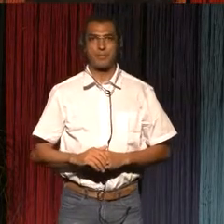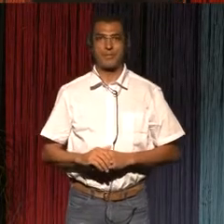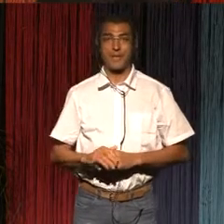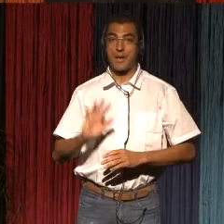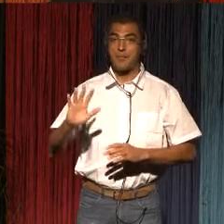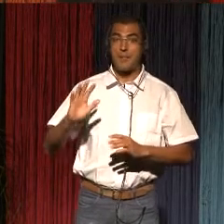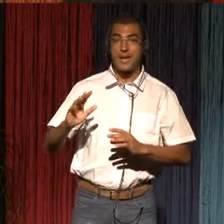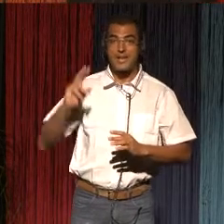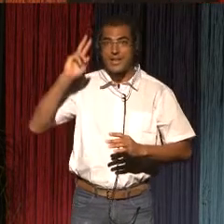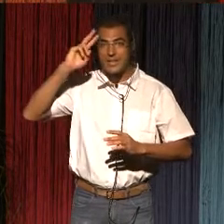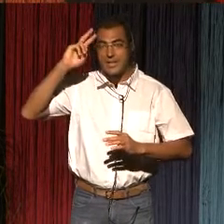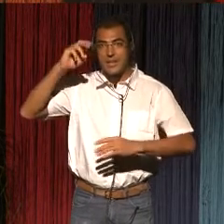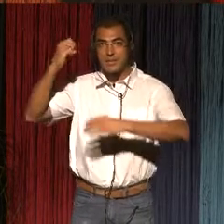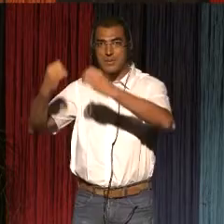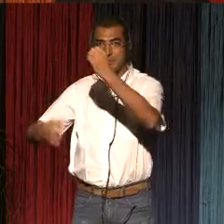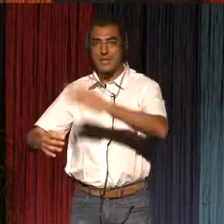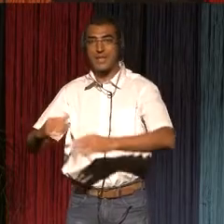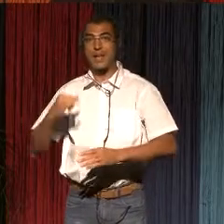nossa atenção